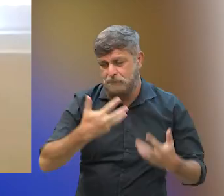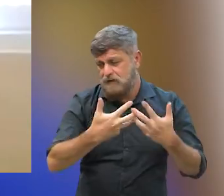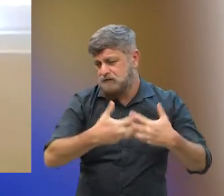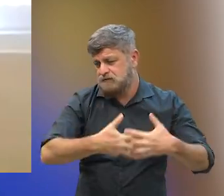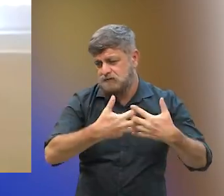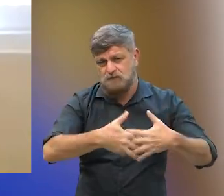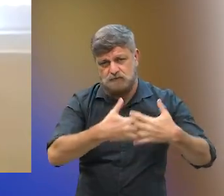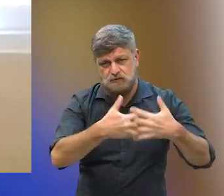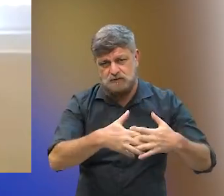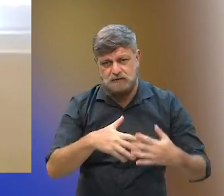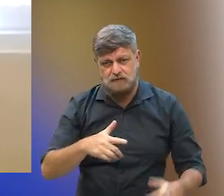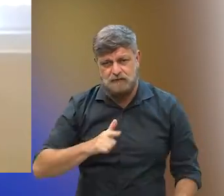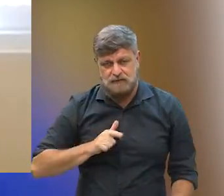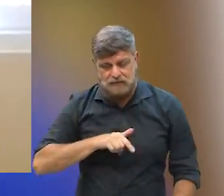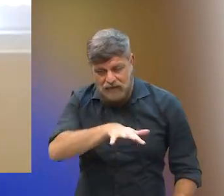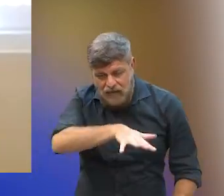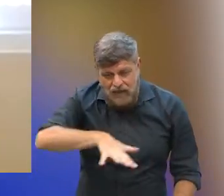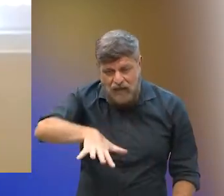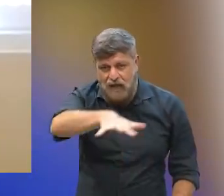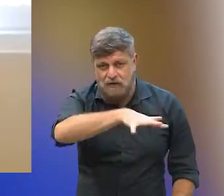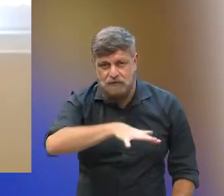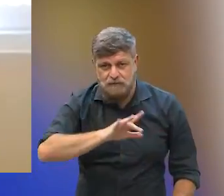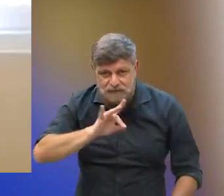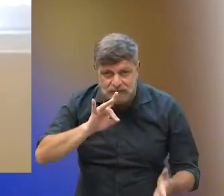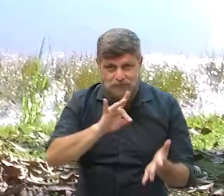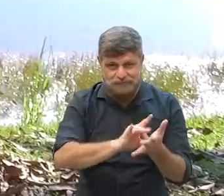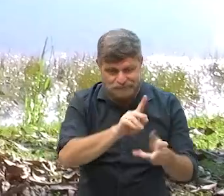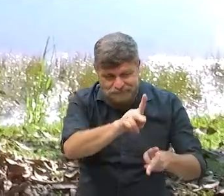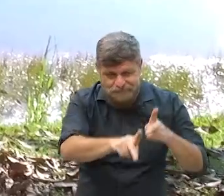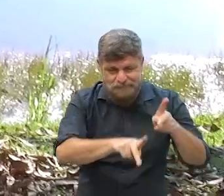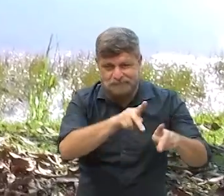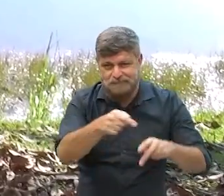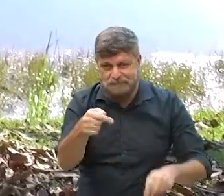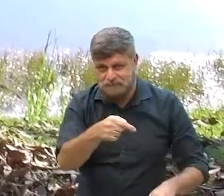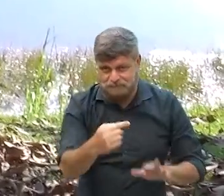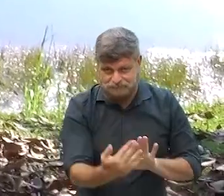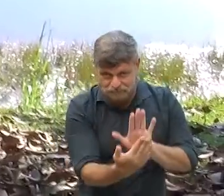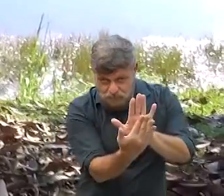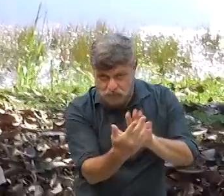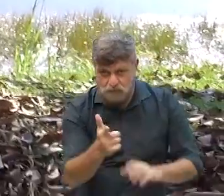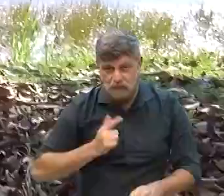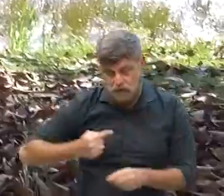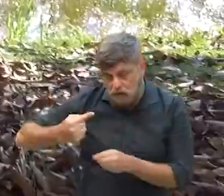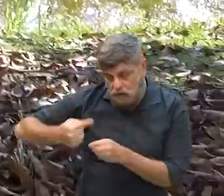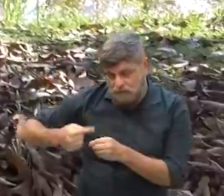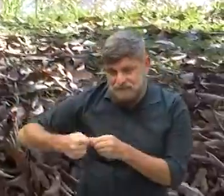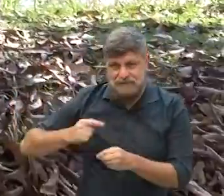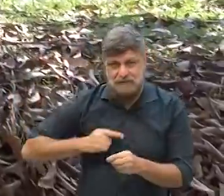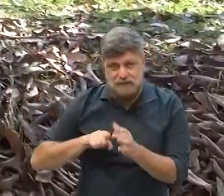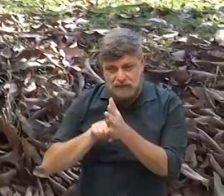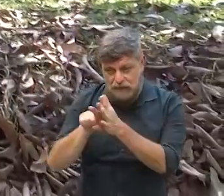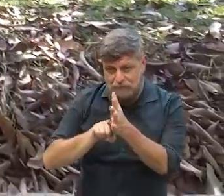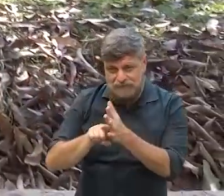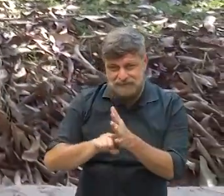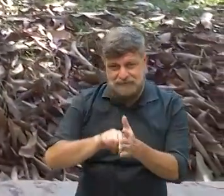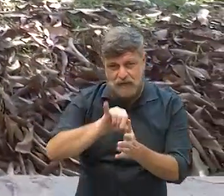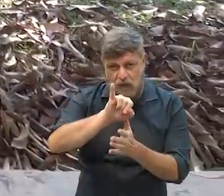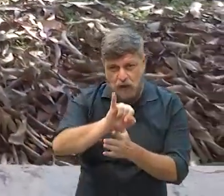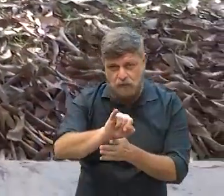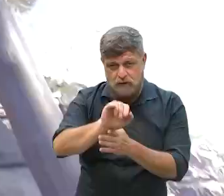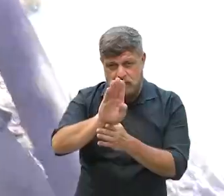existe, que é o que está mais próximo ali da realidade da população. Em uma cidade que, de acordo com o IBGE, registrava